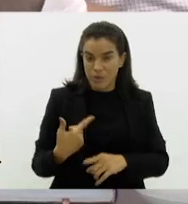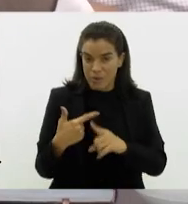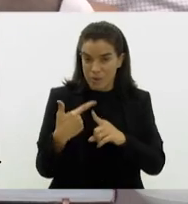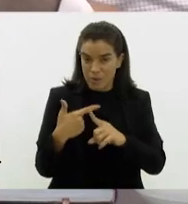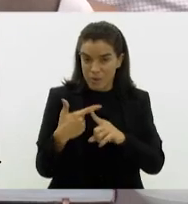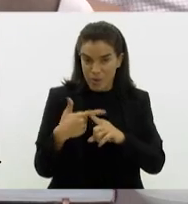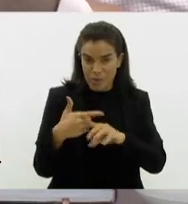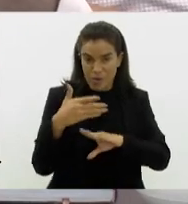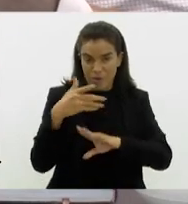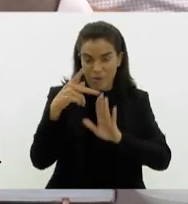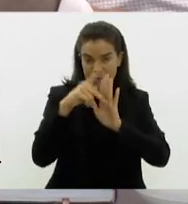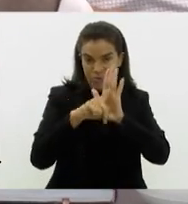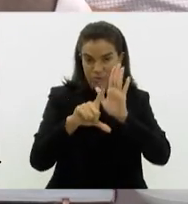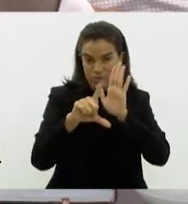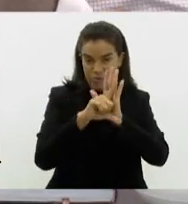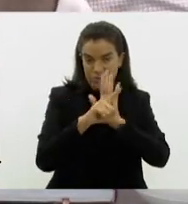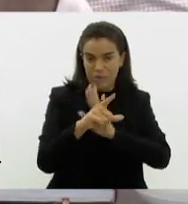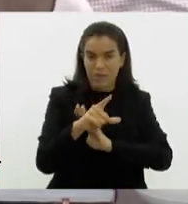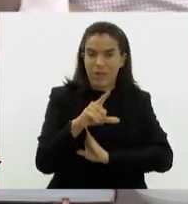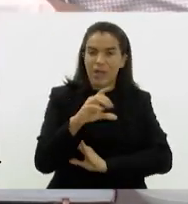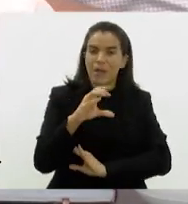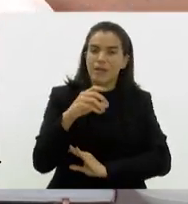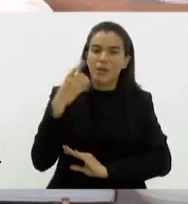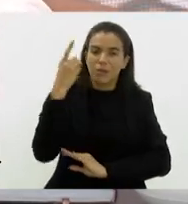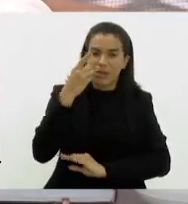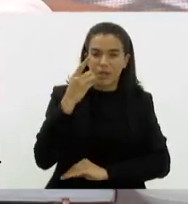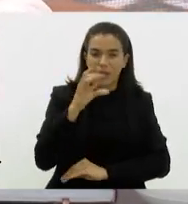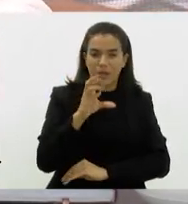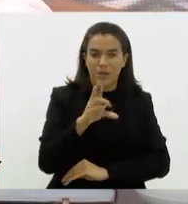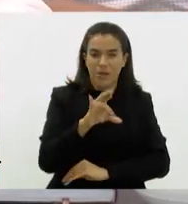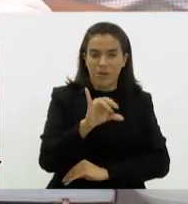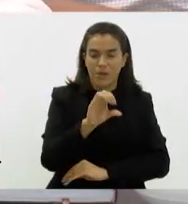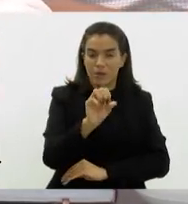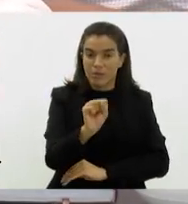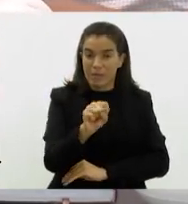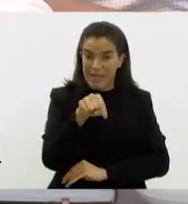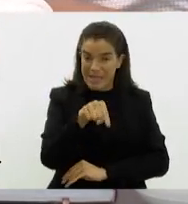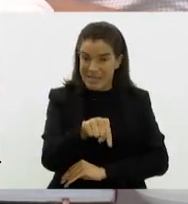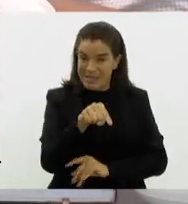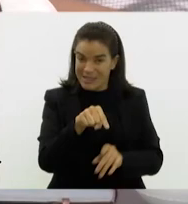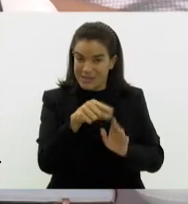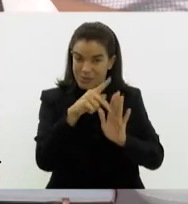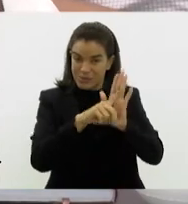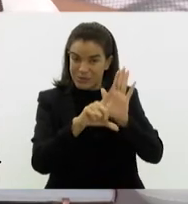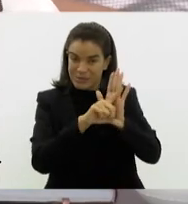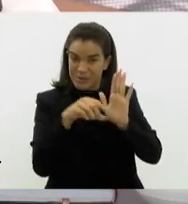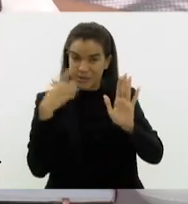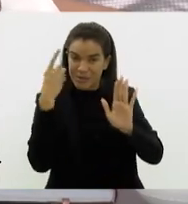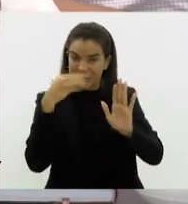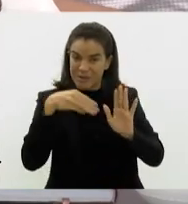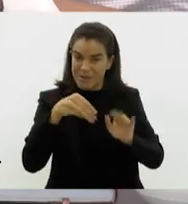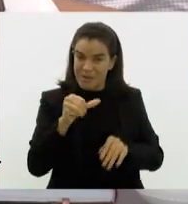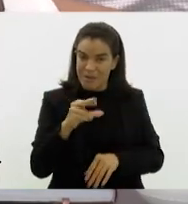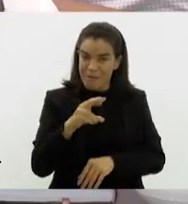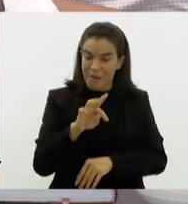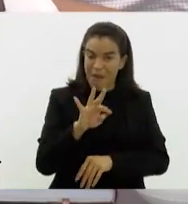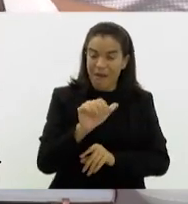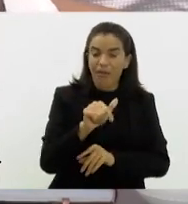projeto outro, se não me engano, do deputado Cristo, esse da deputada Marta é